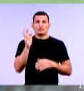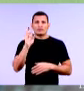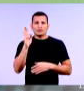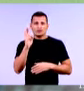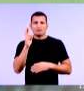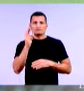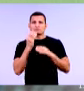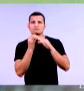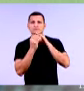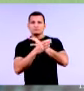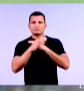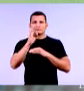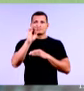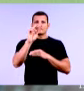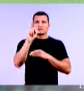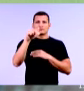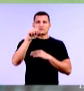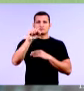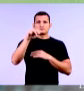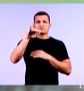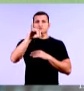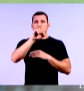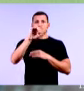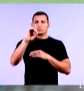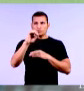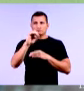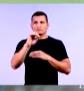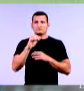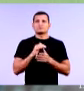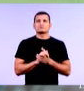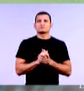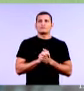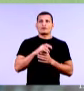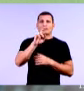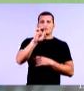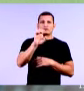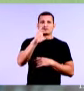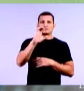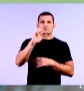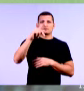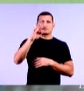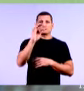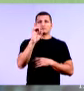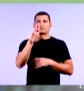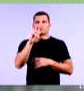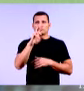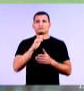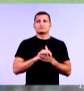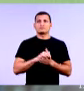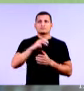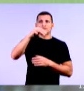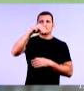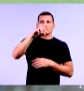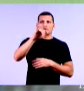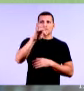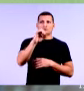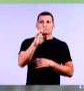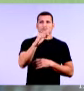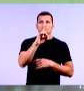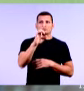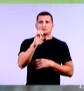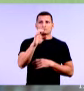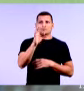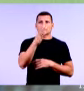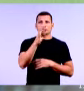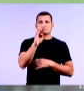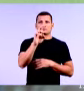transmissor? Quem é o receptor? Quem são os meios de transmissão? Quem são os dispositivos de conexão?